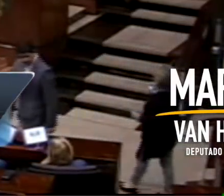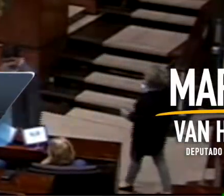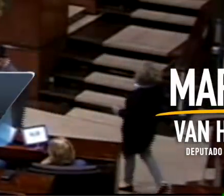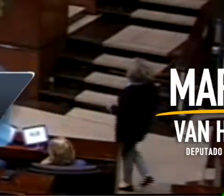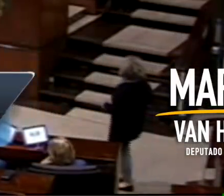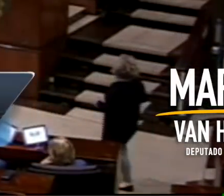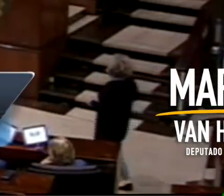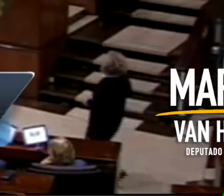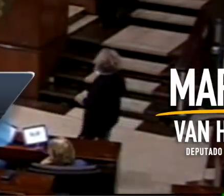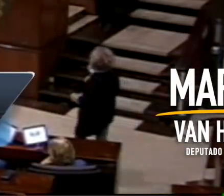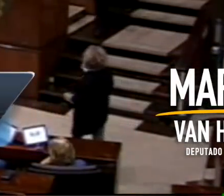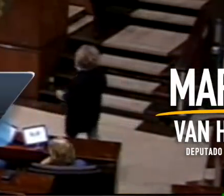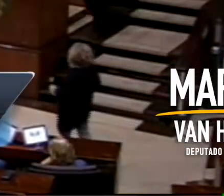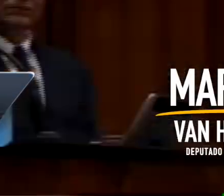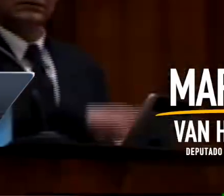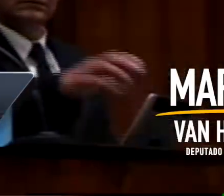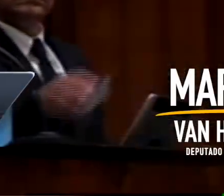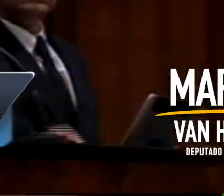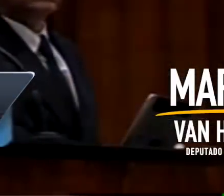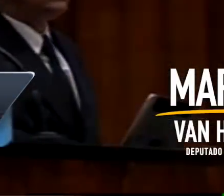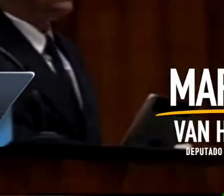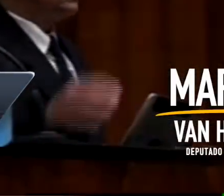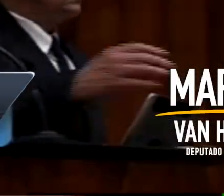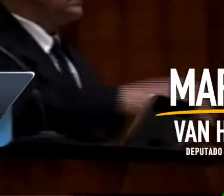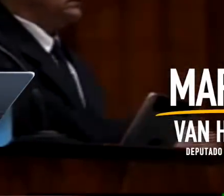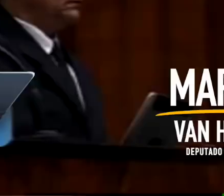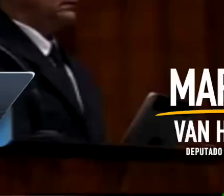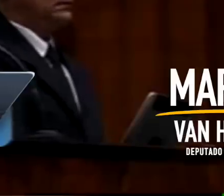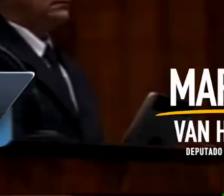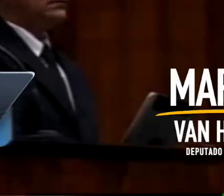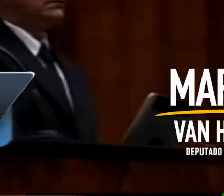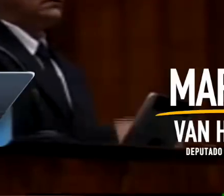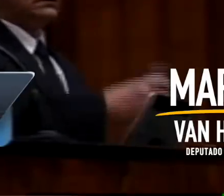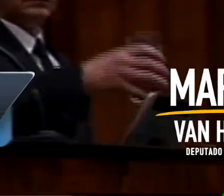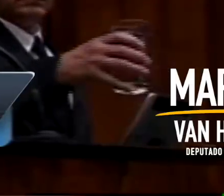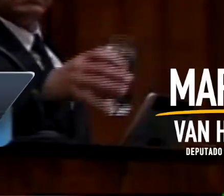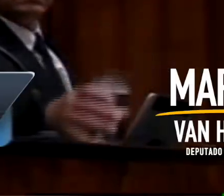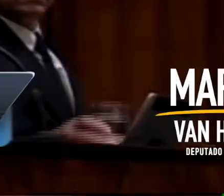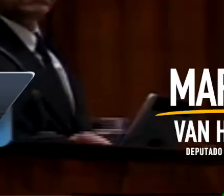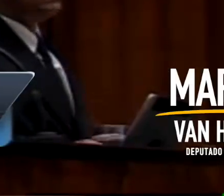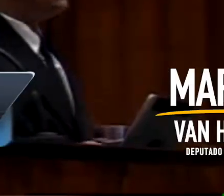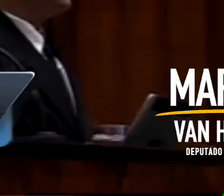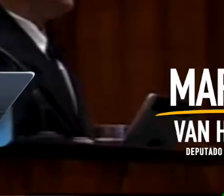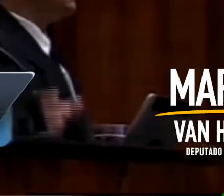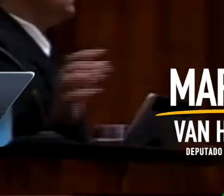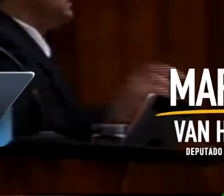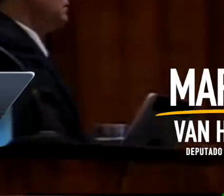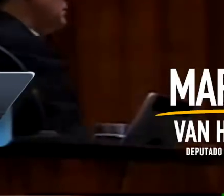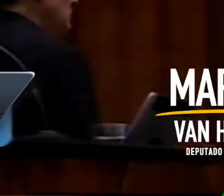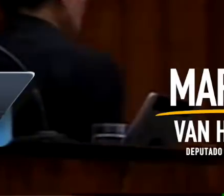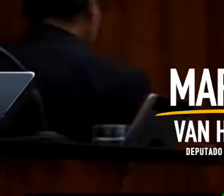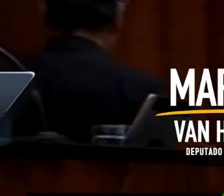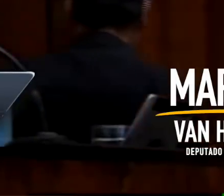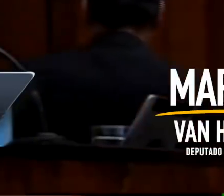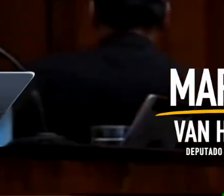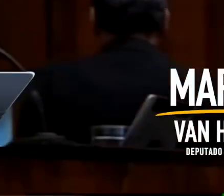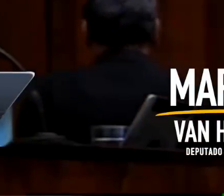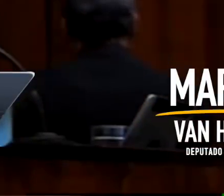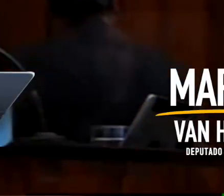profundamente o fato de que três bancadas neste parlamento, deputado Thiago